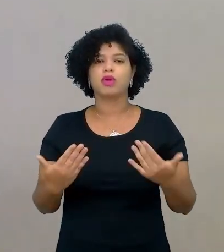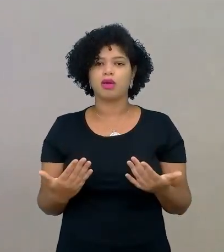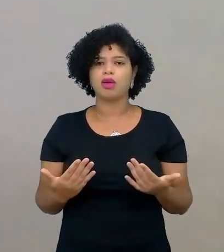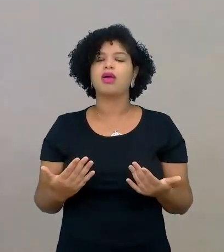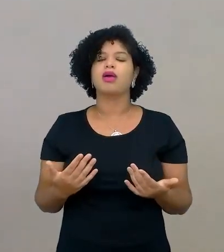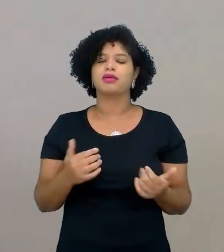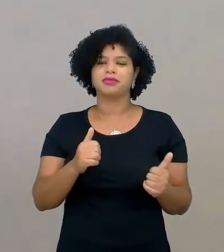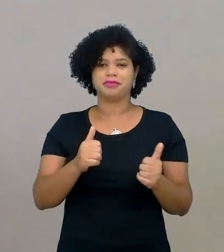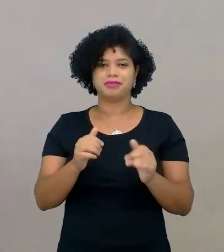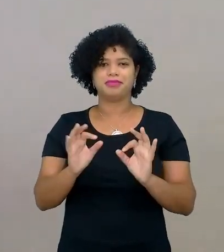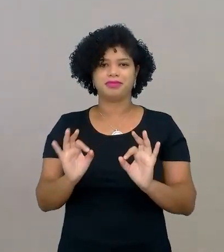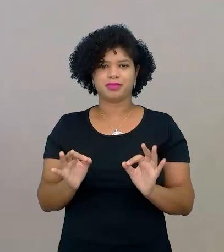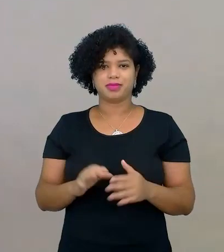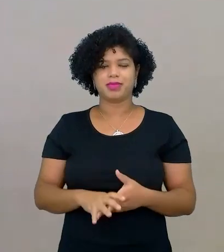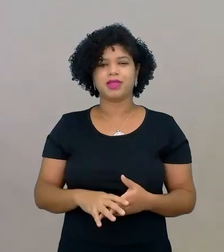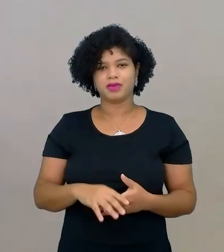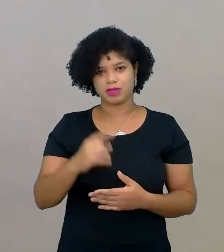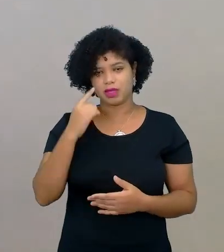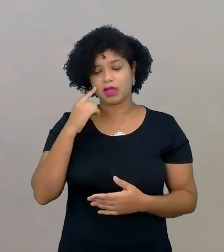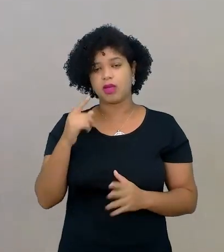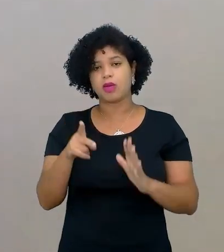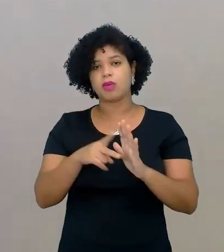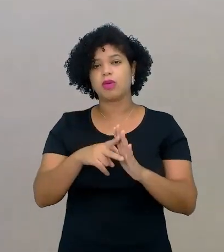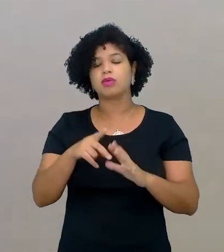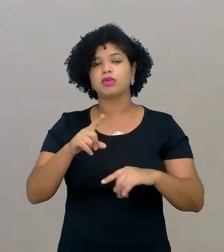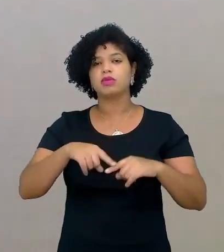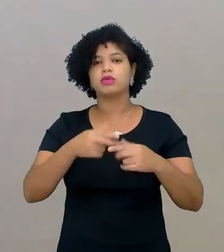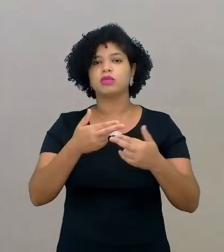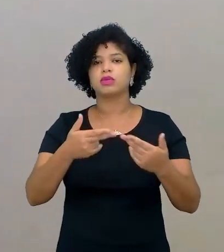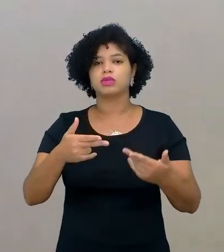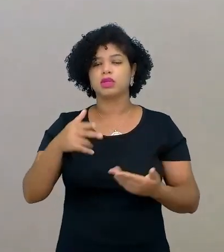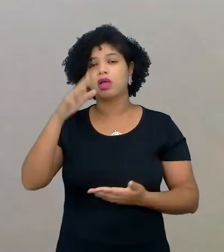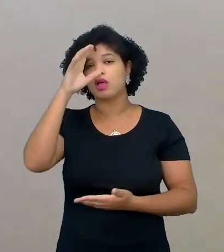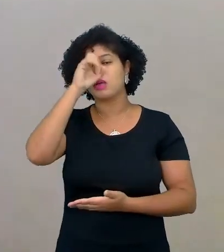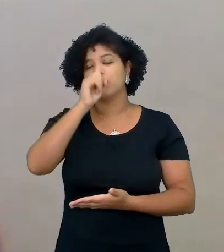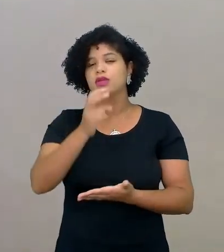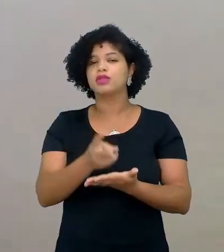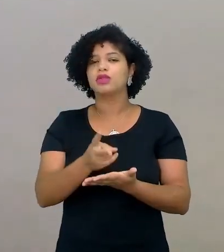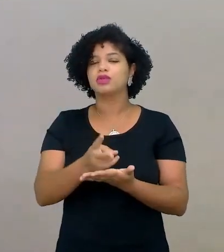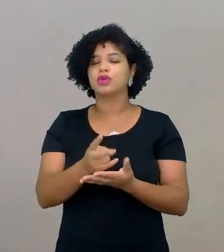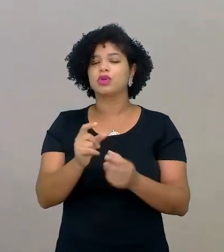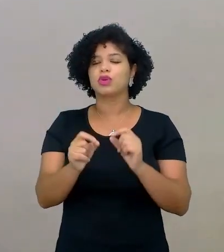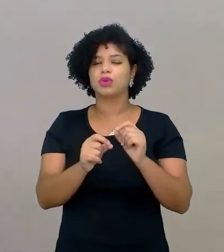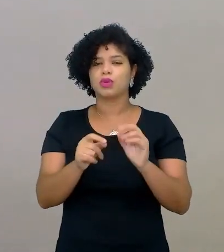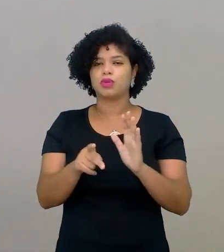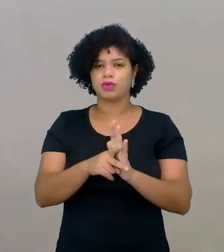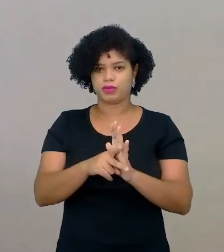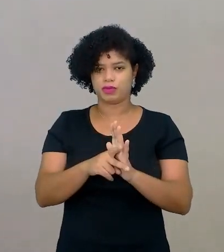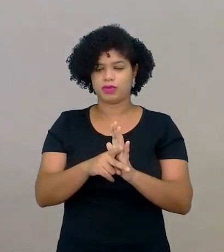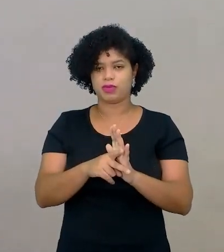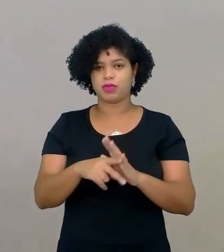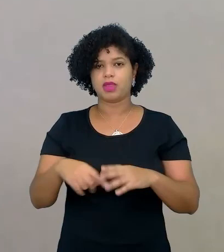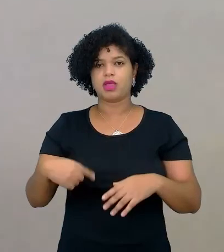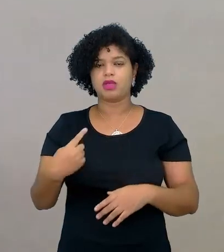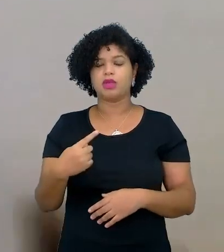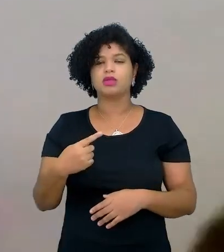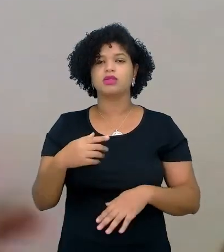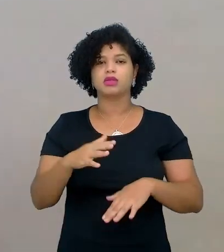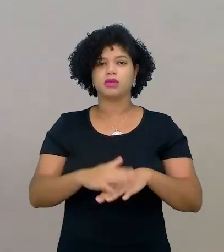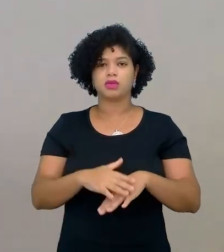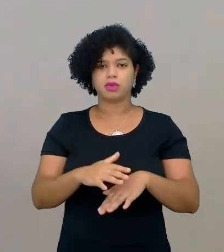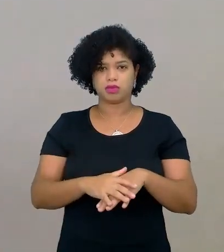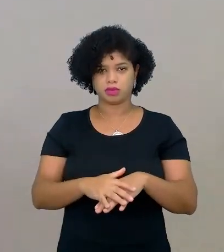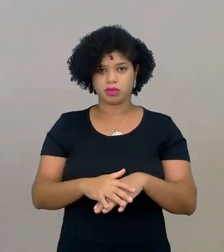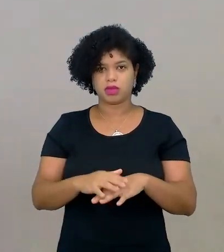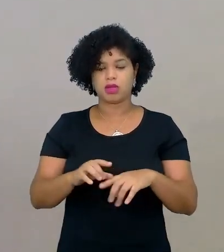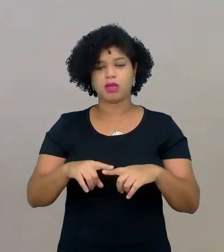vou partir. Então, lembrar que o material Aprender Sempre que nós temos, ele parte sempre do princípio o quê para nós? Que nós vamos estar trabalhando